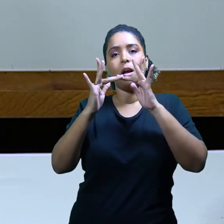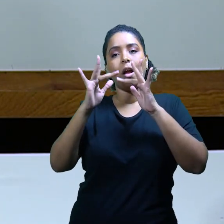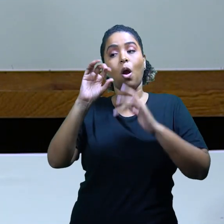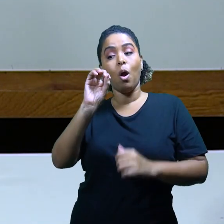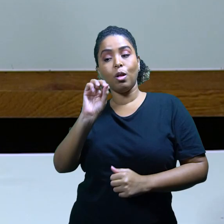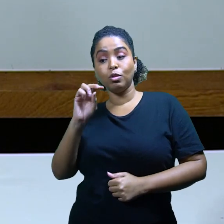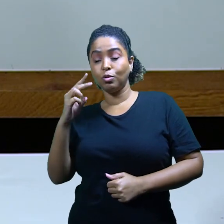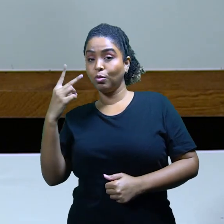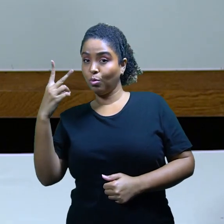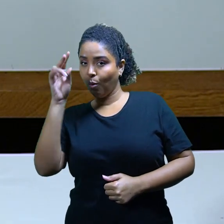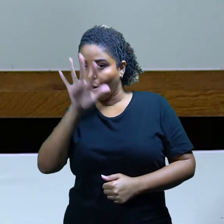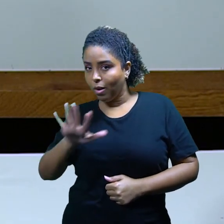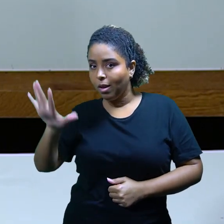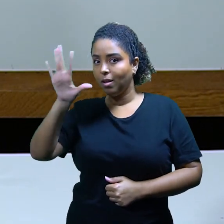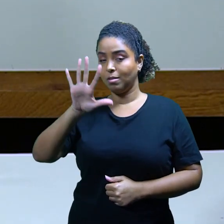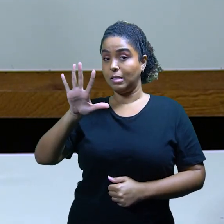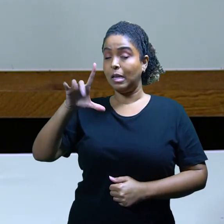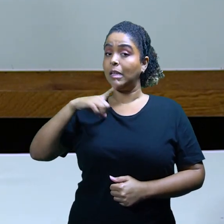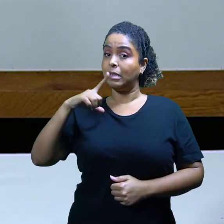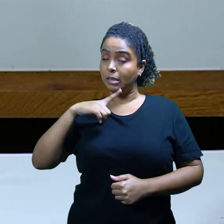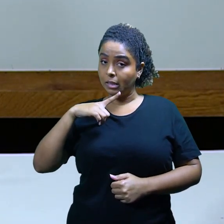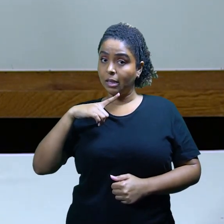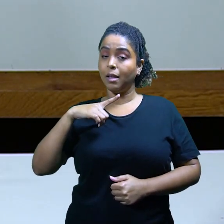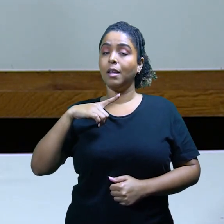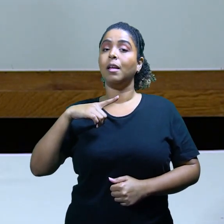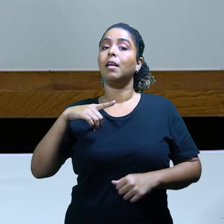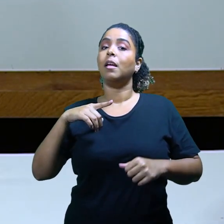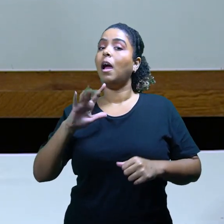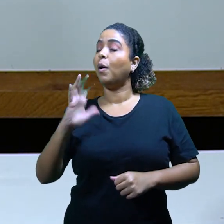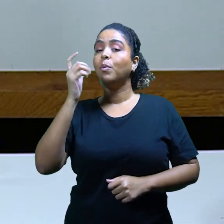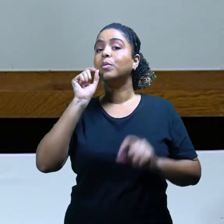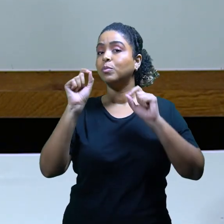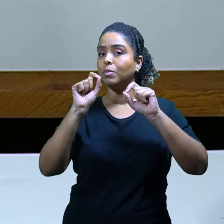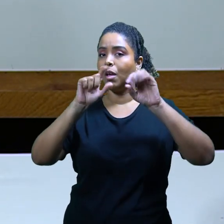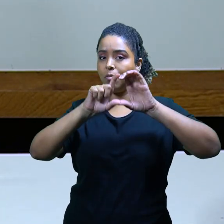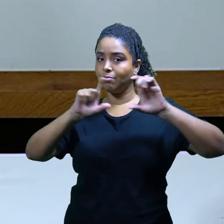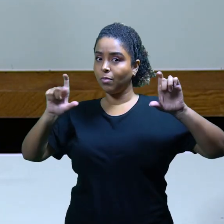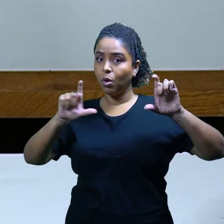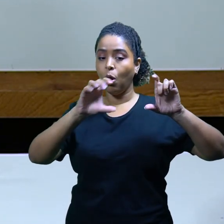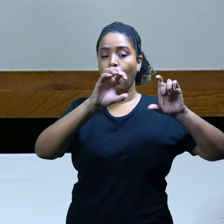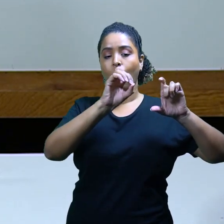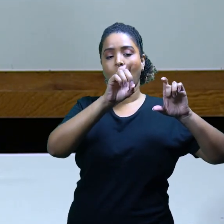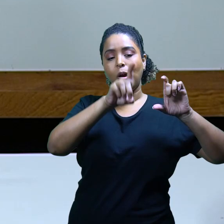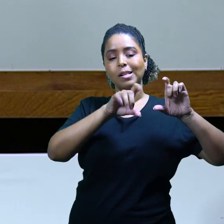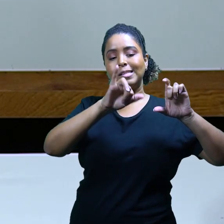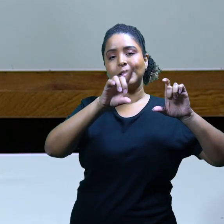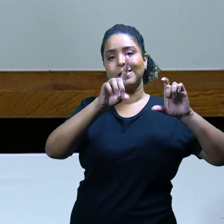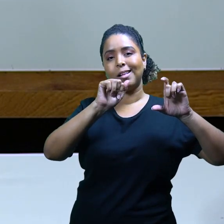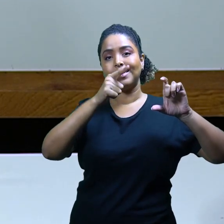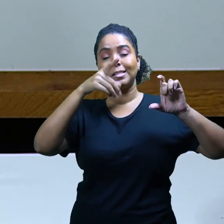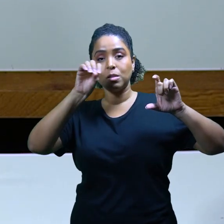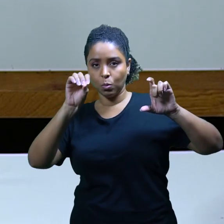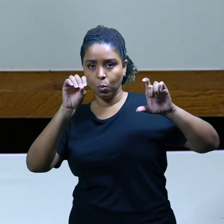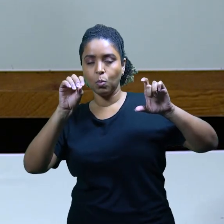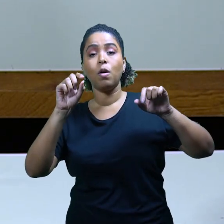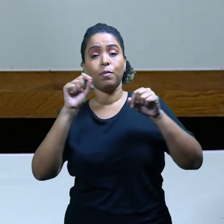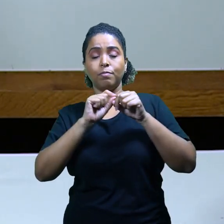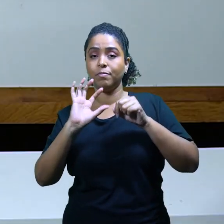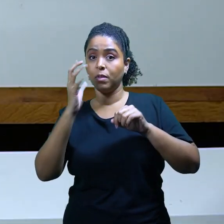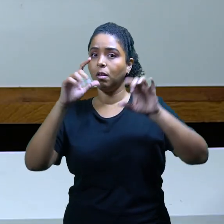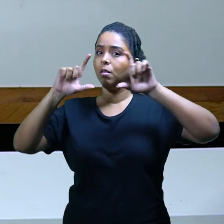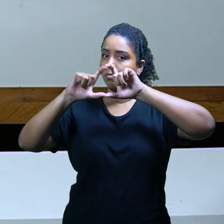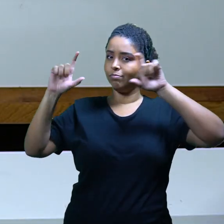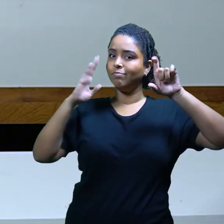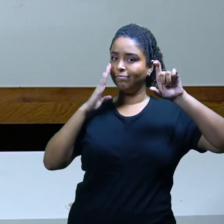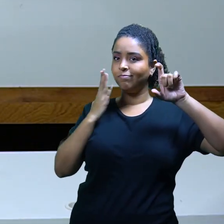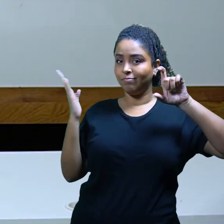o ar, né, com o oxigênio presente na atmosfera, ele acaba sofrendo uma reação de oxidação. Tá? Então,